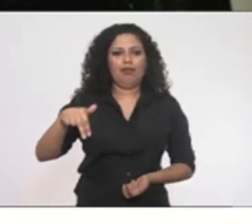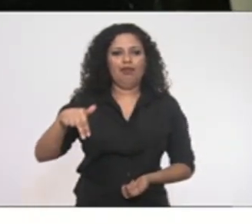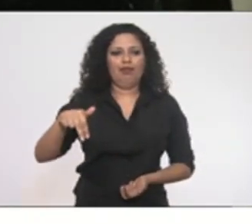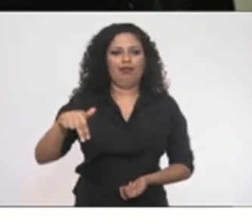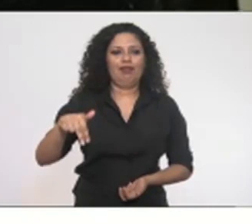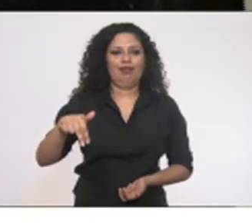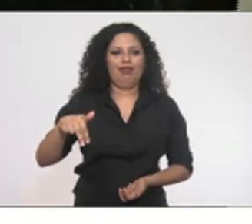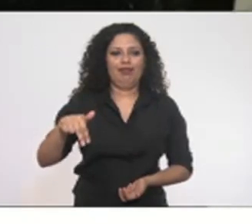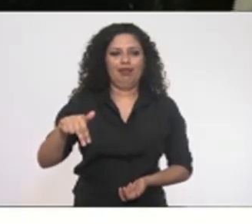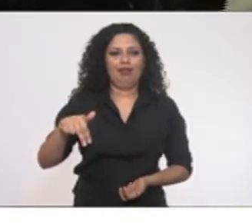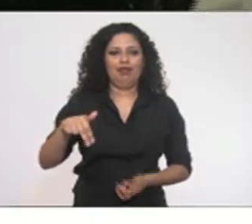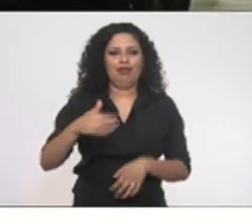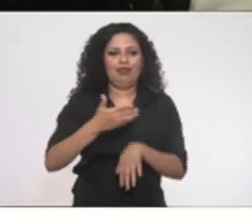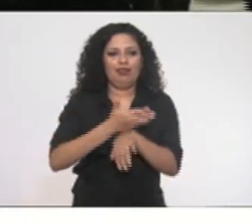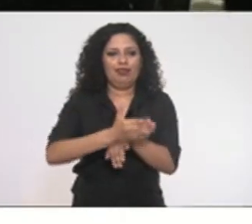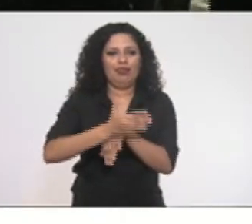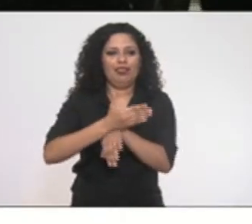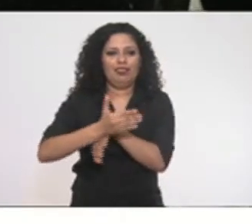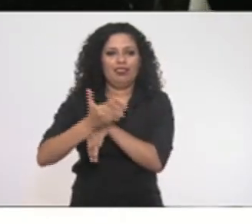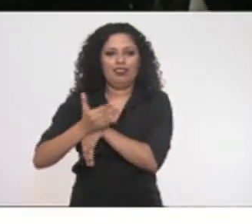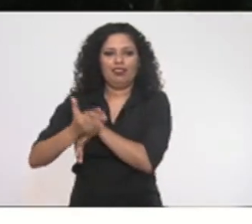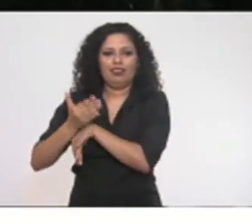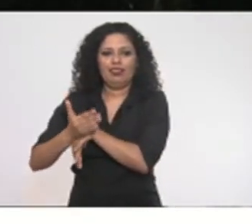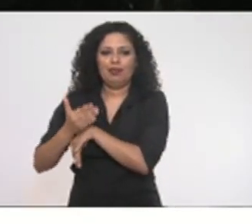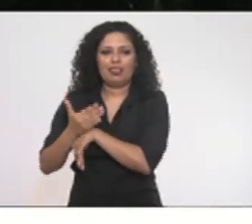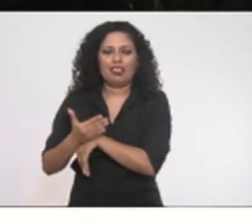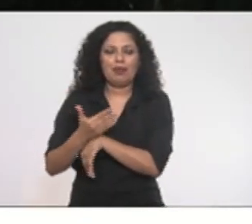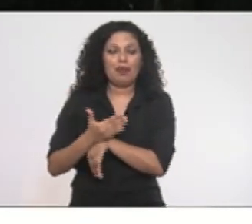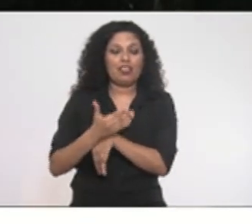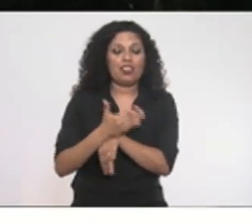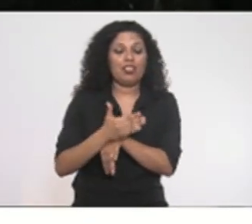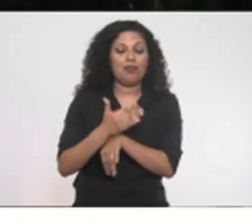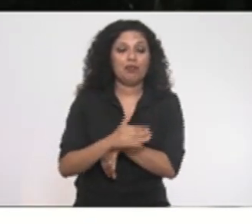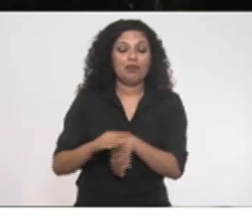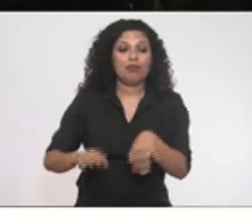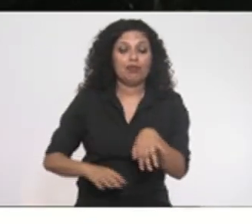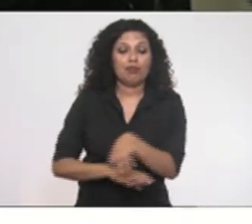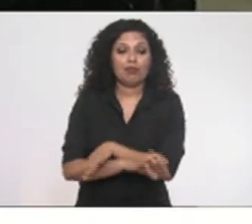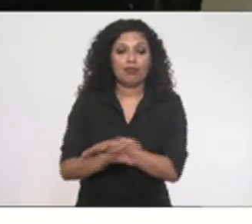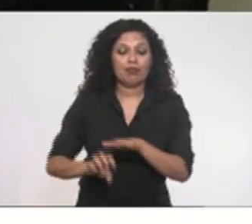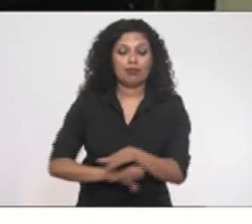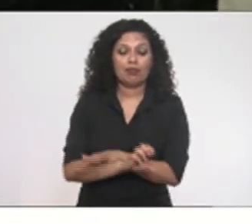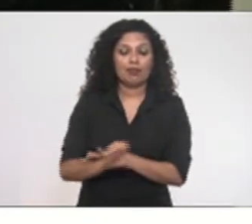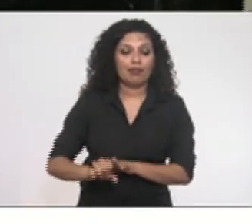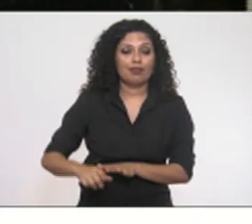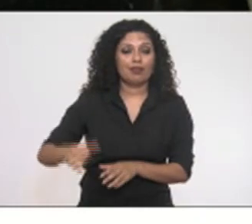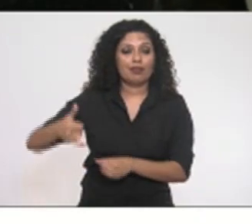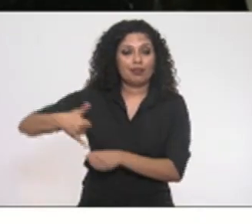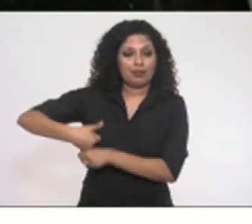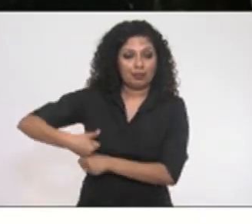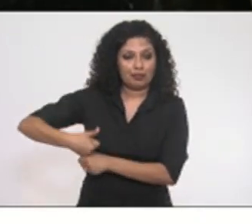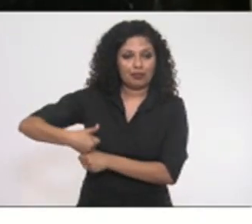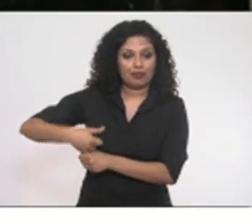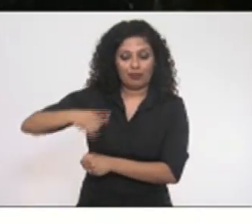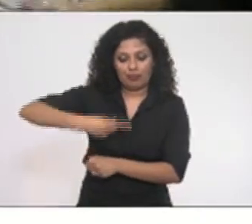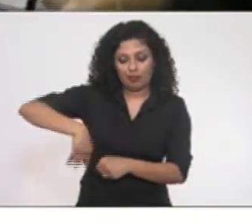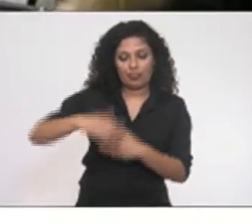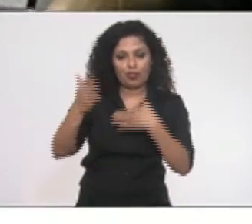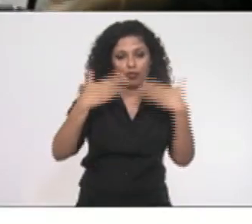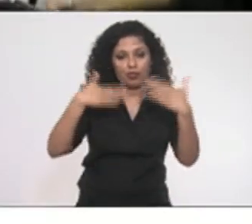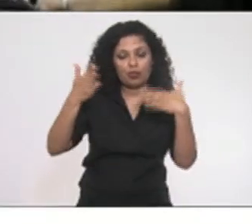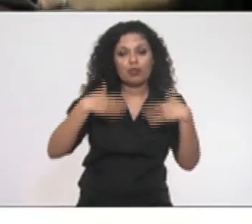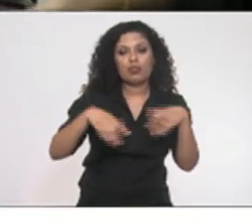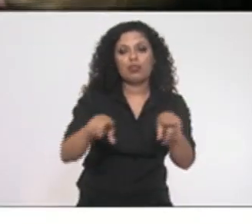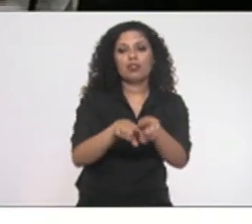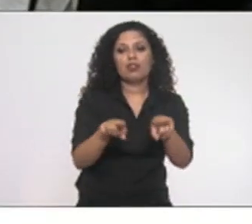o reordenamento da obra, enfim, pelo menos é a apresentação que a Petrobras fez aqui. É a mesma, nesse sentido que eles têm conversado conosco